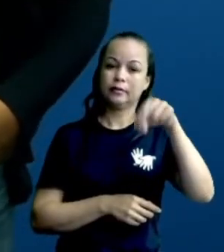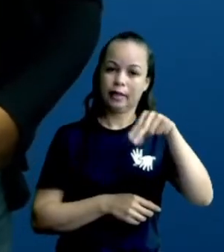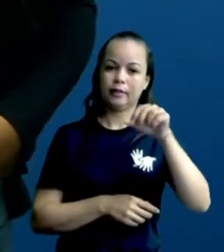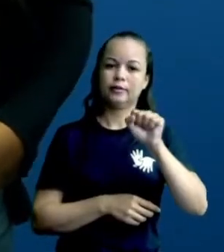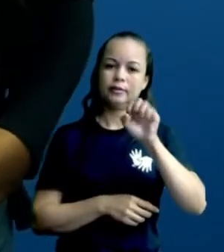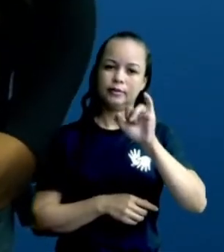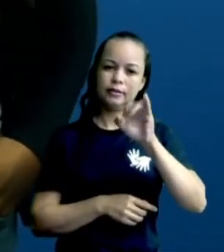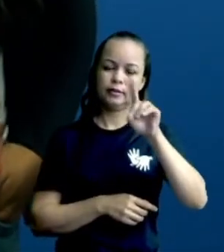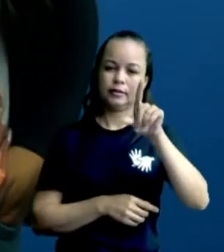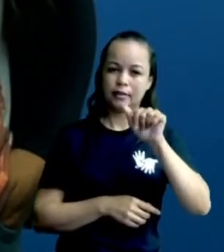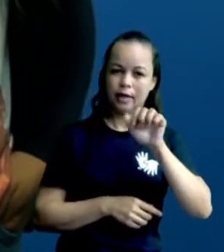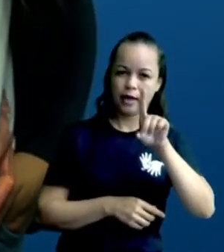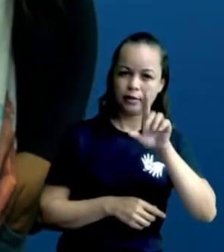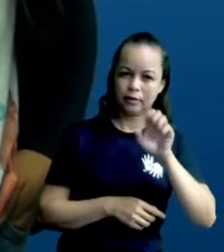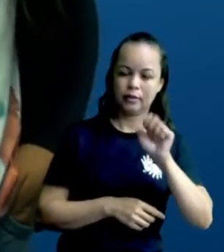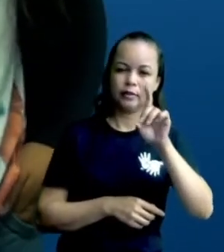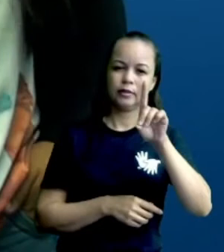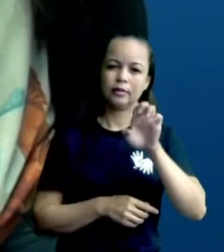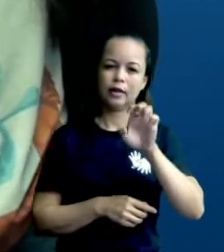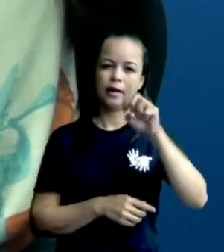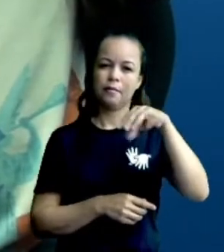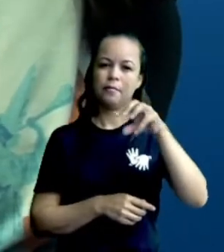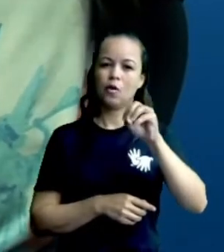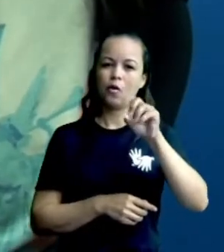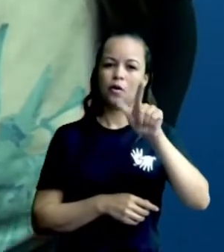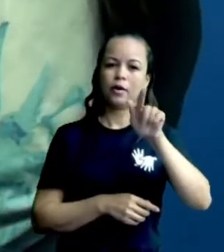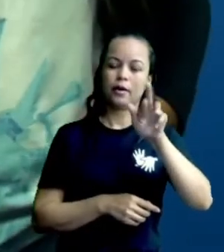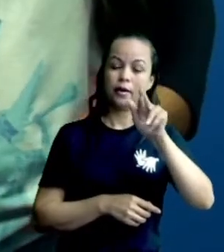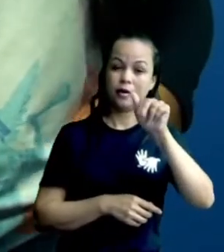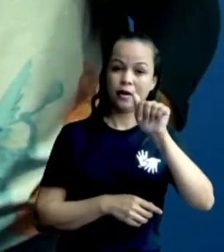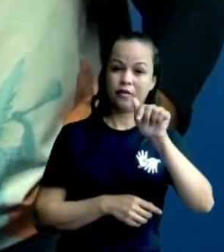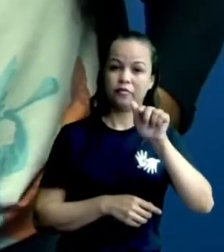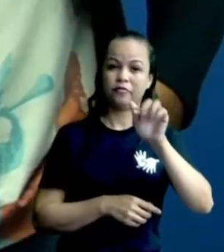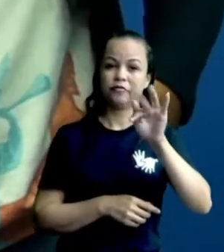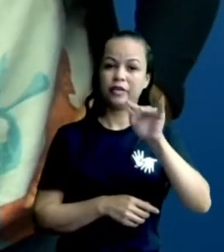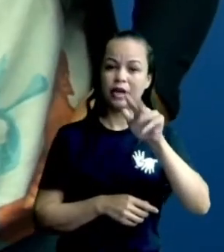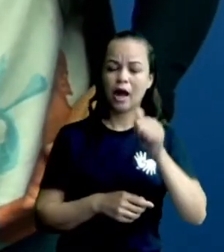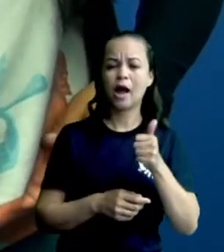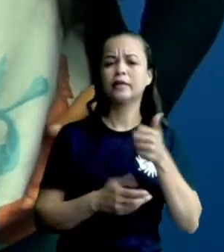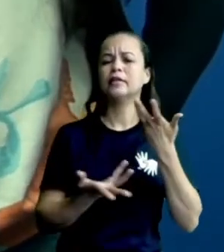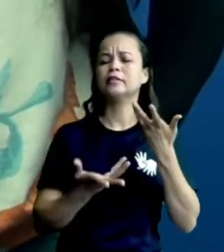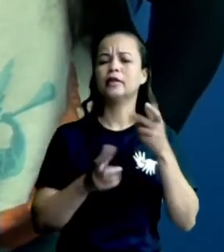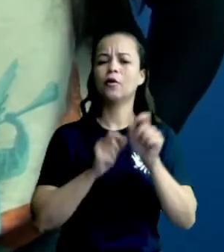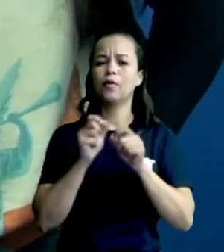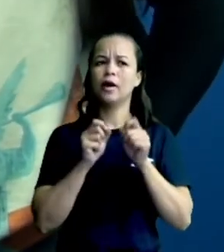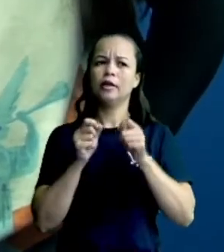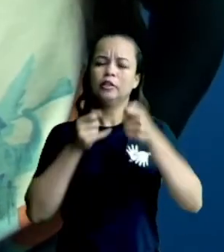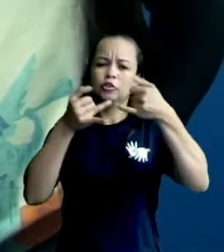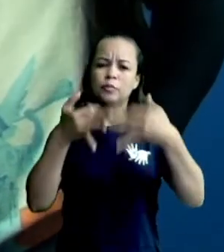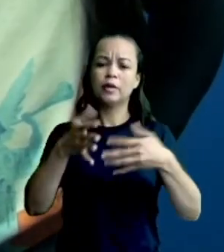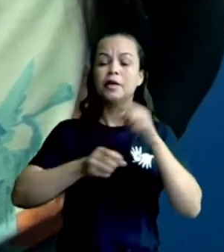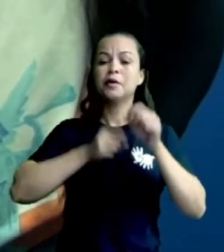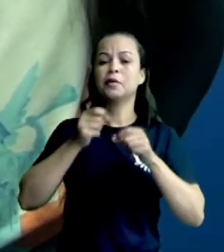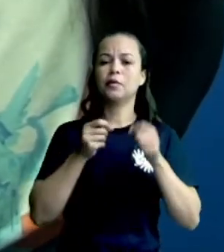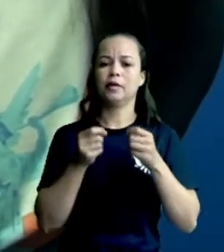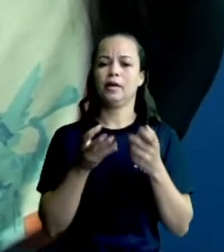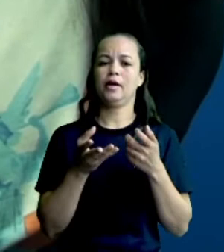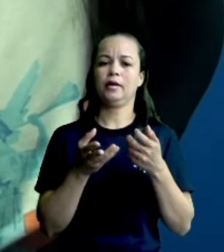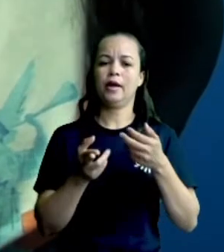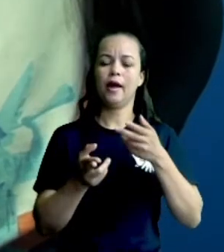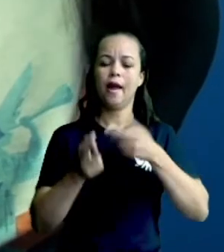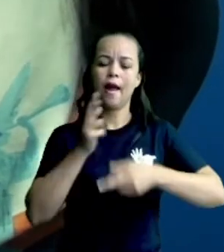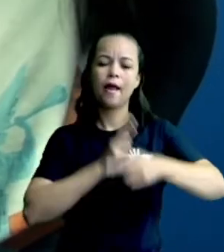demográfica, ela é a medida expressa em relação entre a população e a superfície do